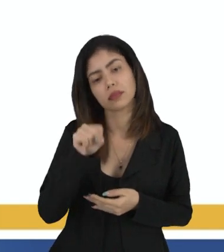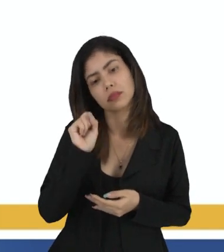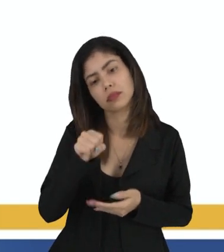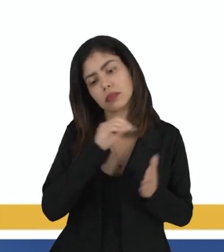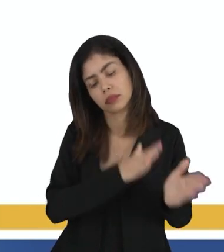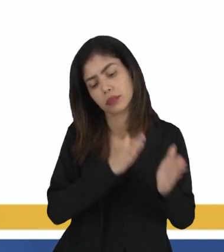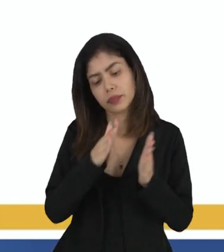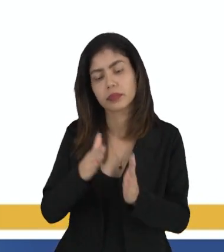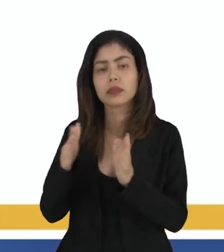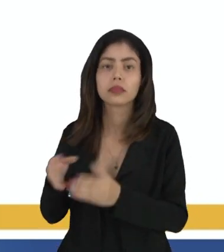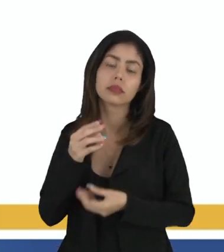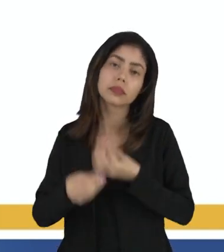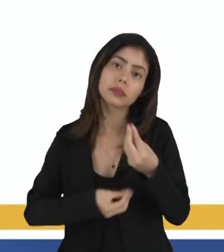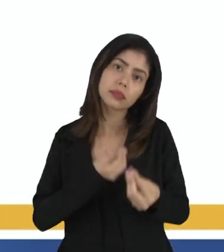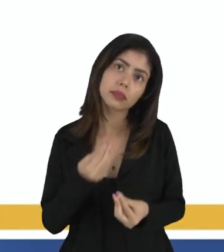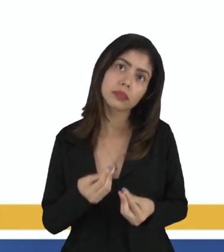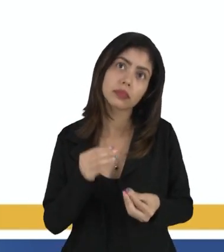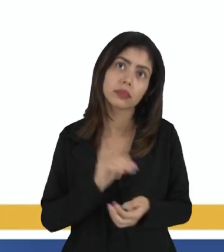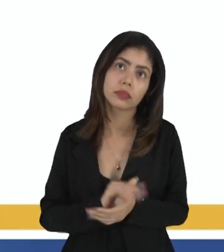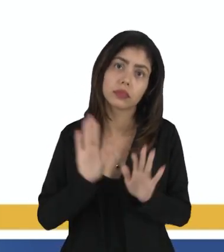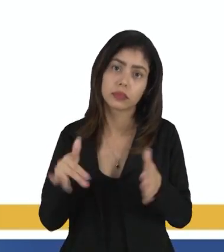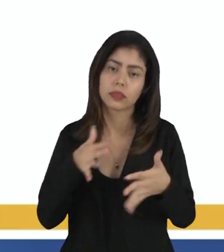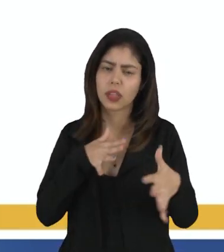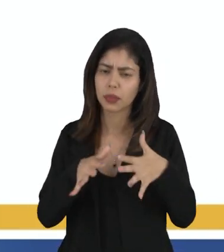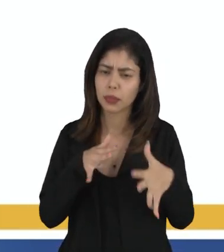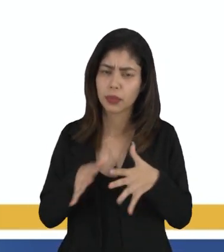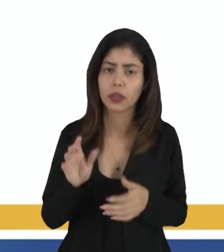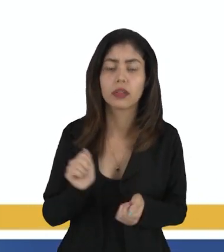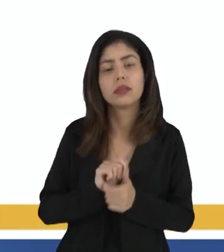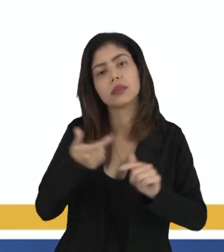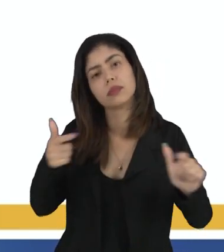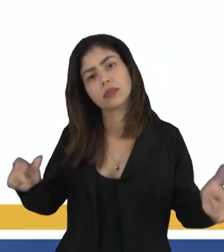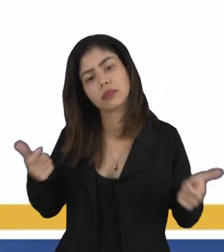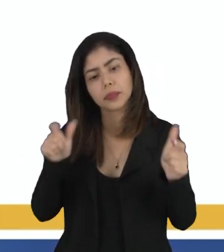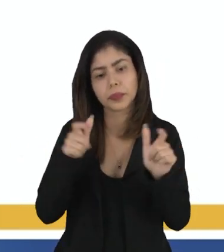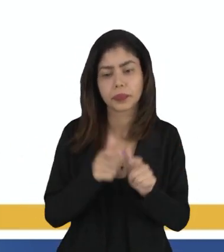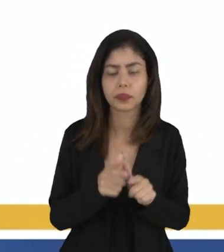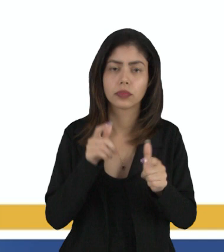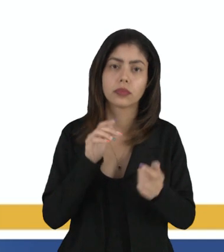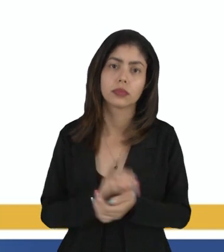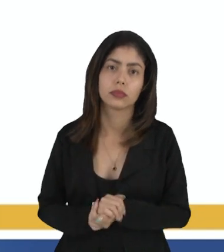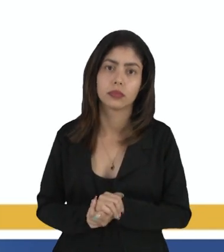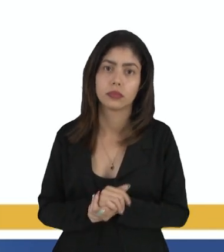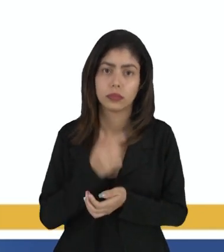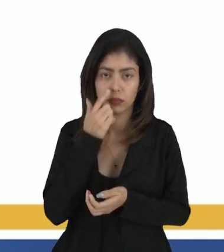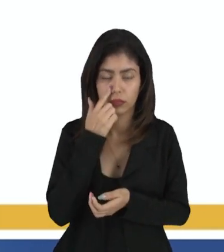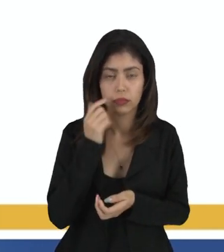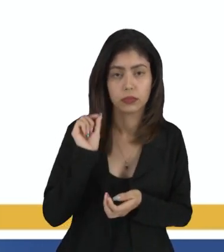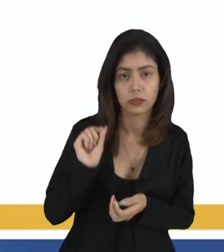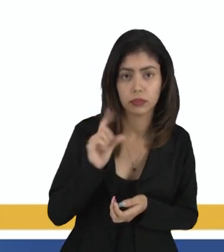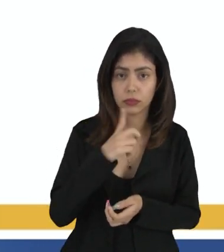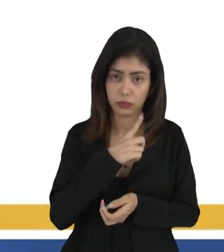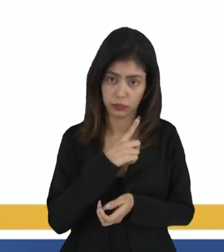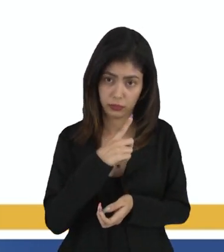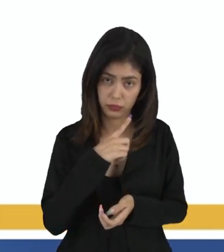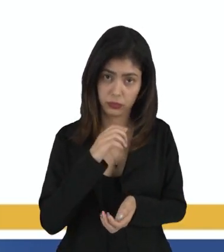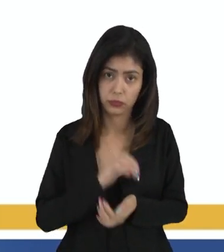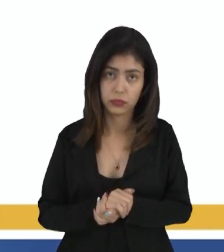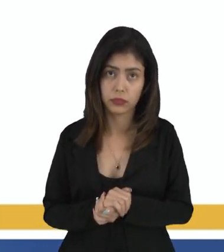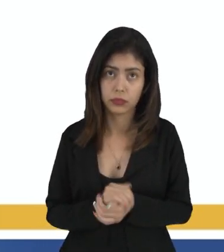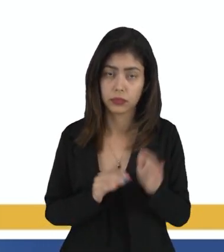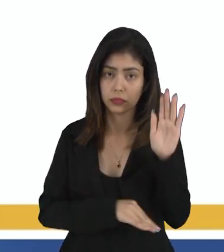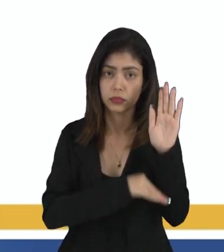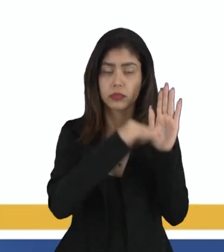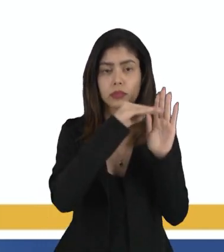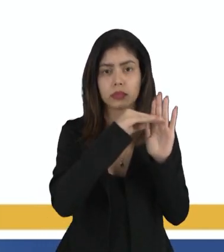essa passagem. Como? Ou em que direção? Do maior para o menor, sempre do maior para o menor. O que tem um valor de